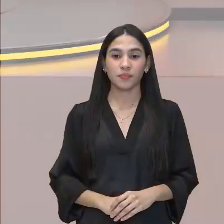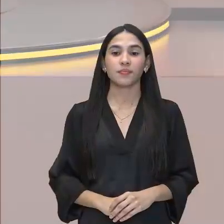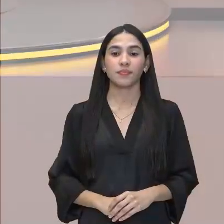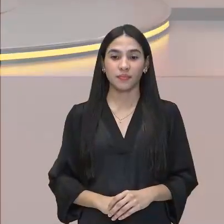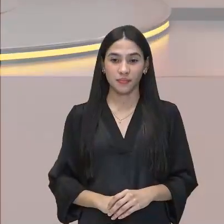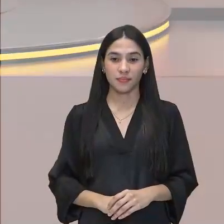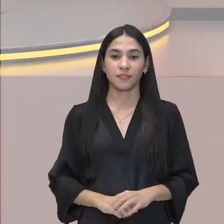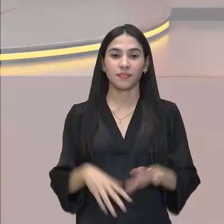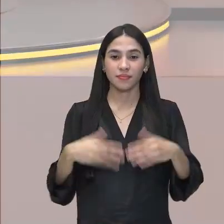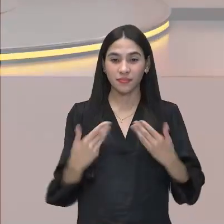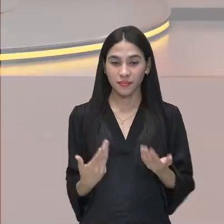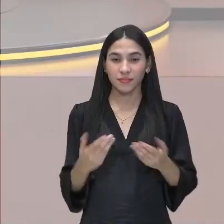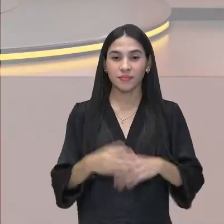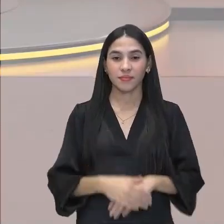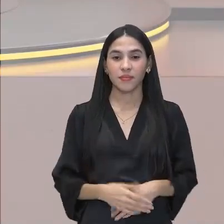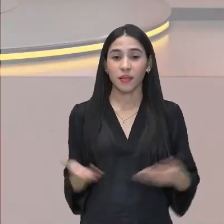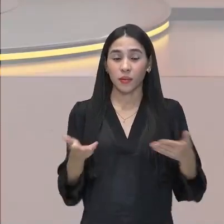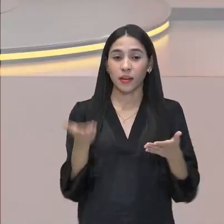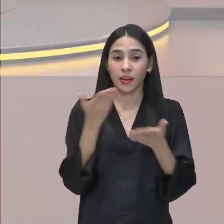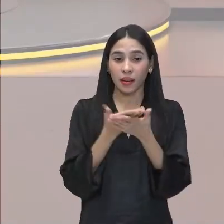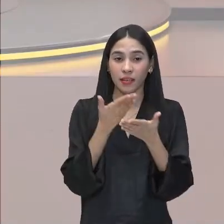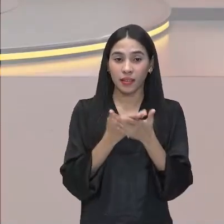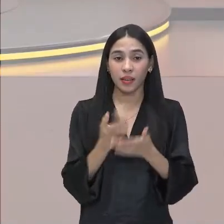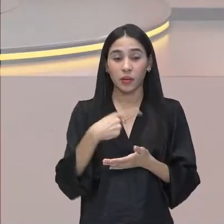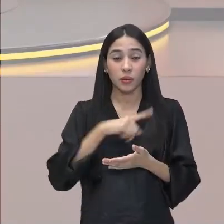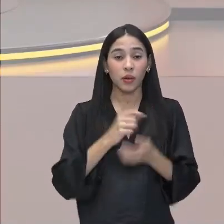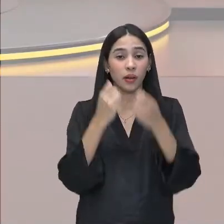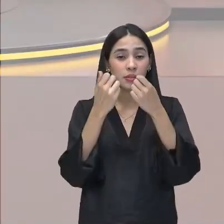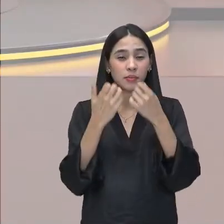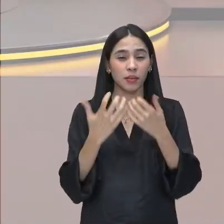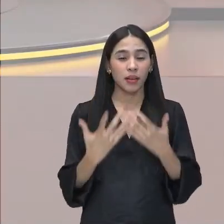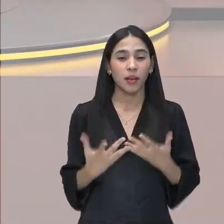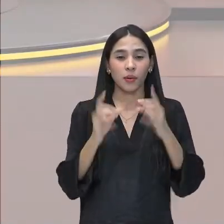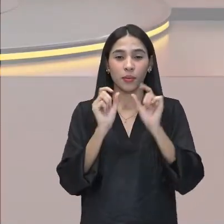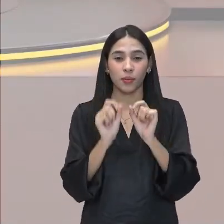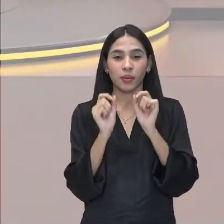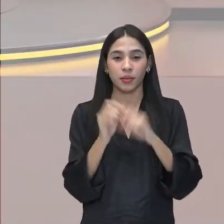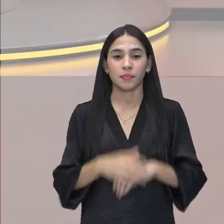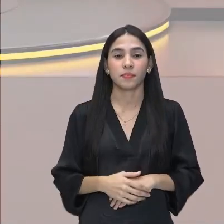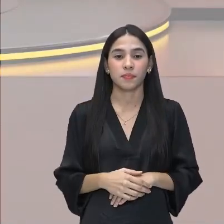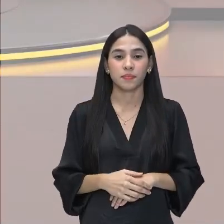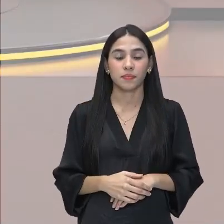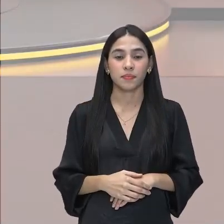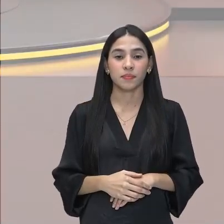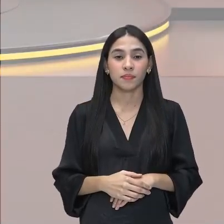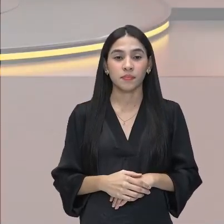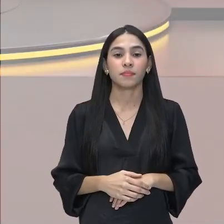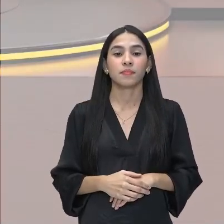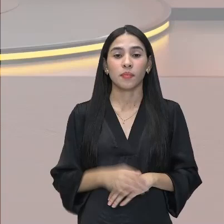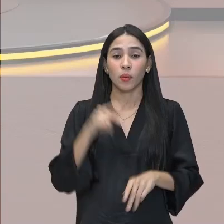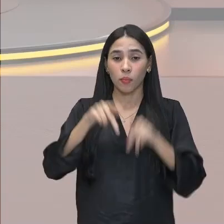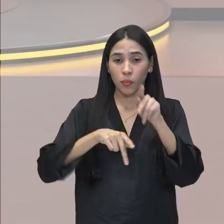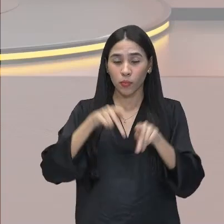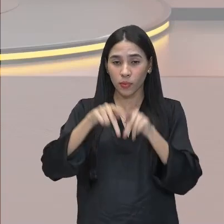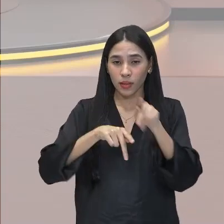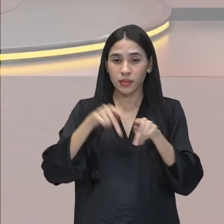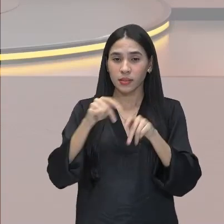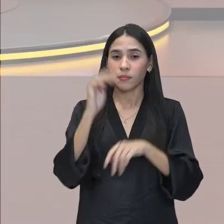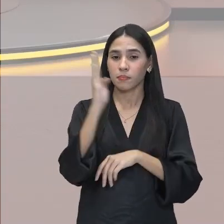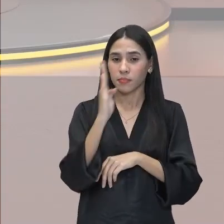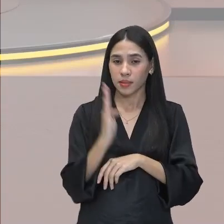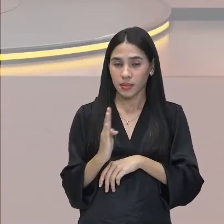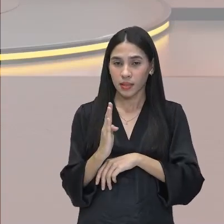Bem, então vamos lá para a nossa aula, onde nós iremos tratar sobre a urbanização no território